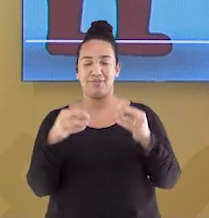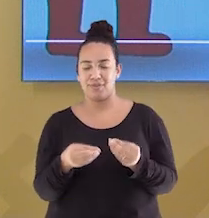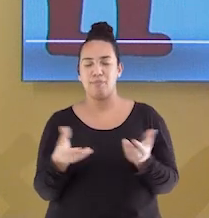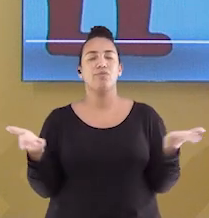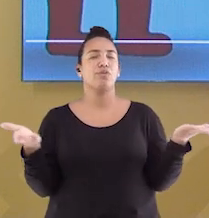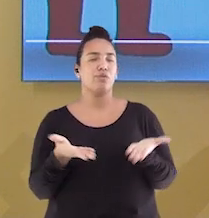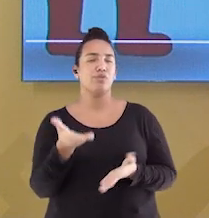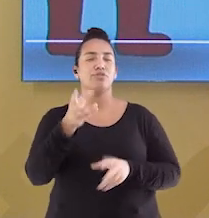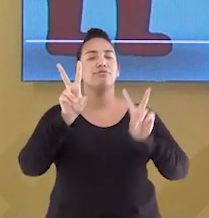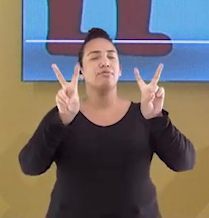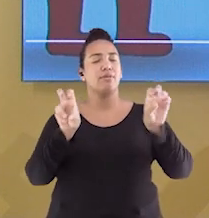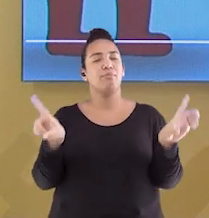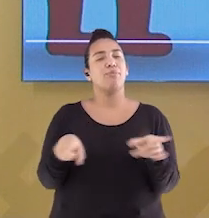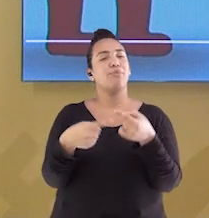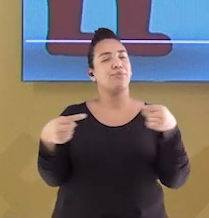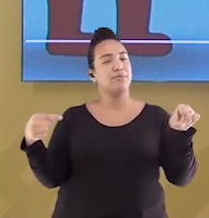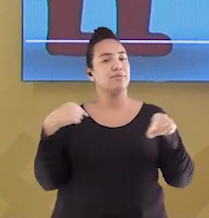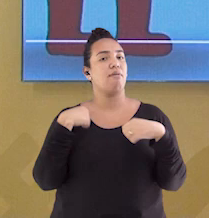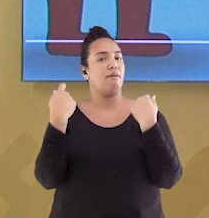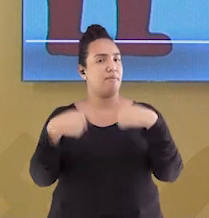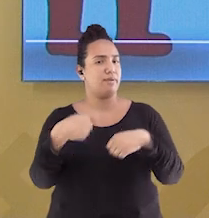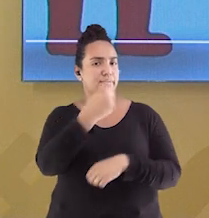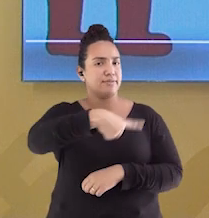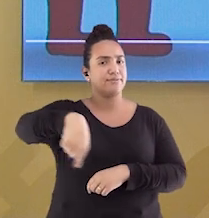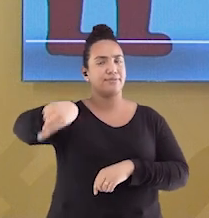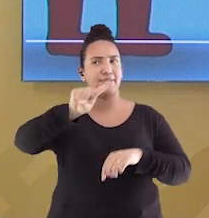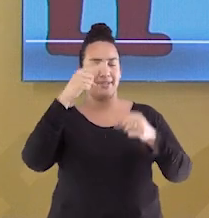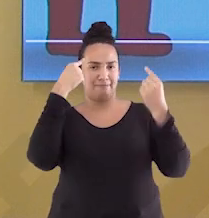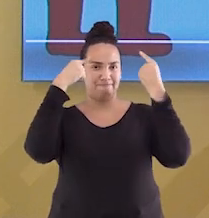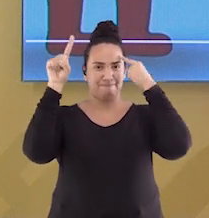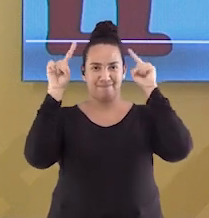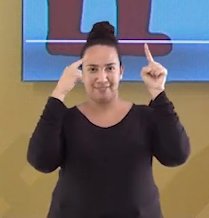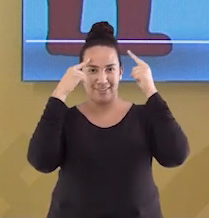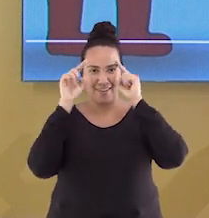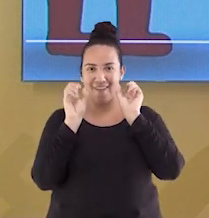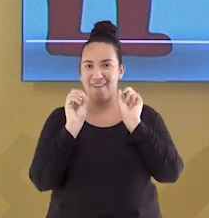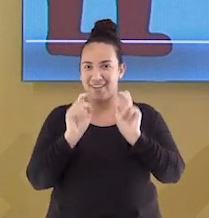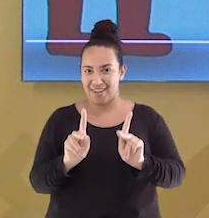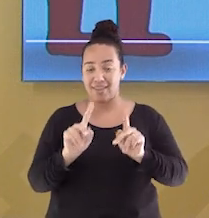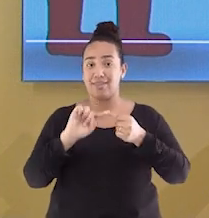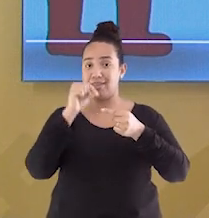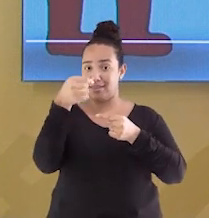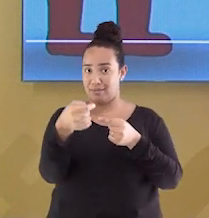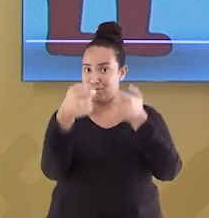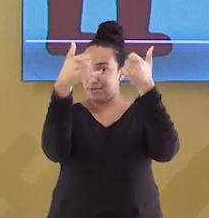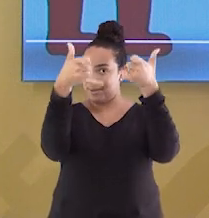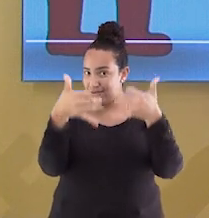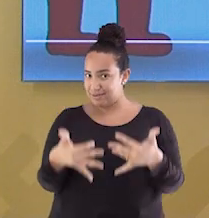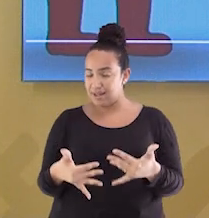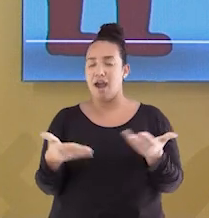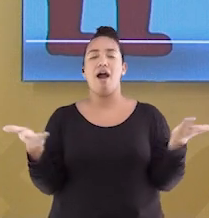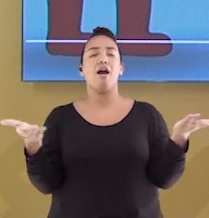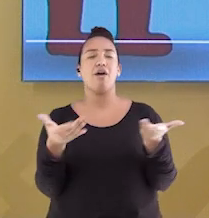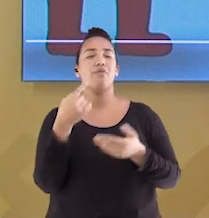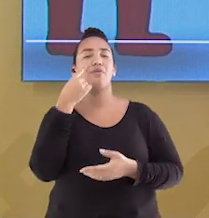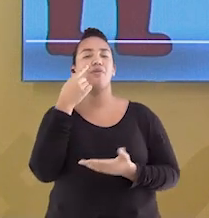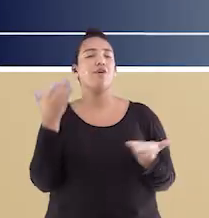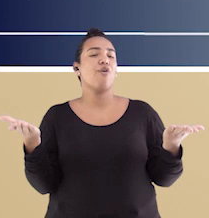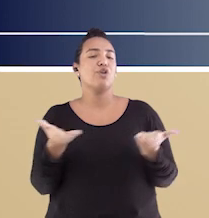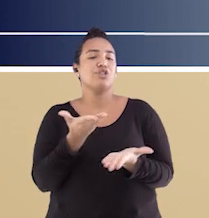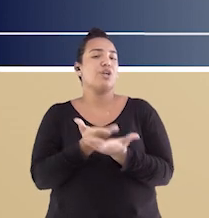música e eu vou precisar que vocês tenham bastante criatividade. Daqui a pouco eu vou falar por quê. Agora vamos ver o que a gente vai fazer na aula de